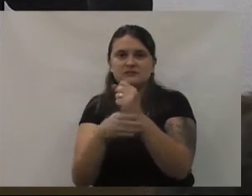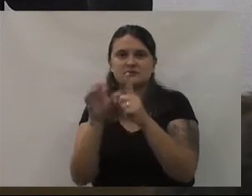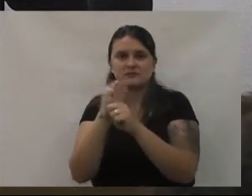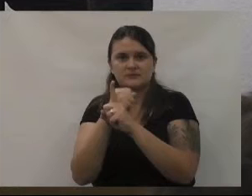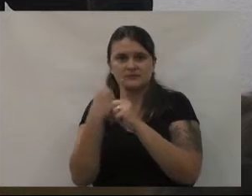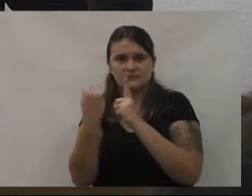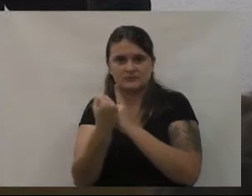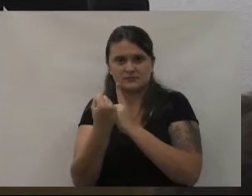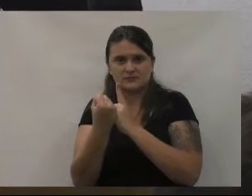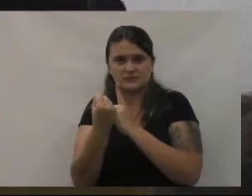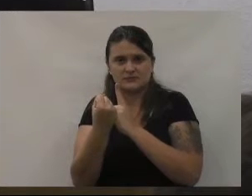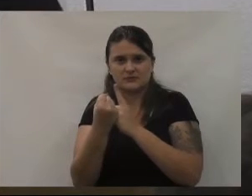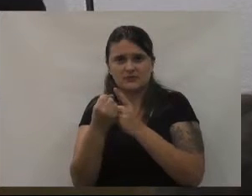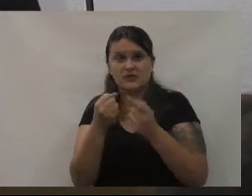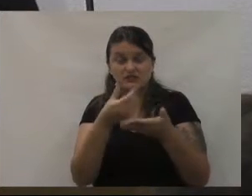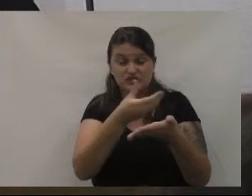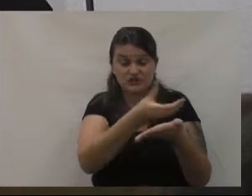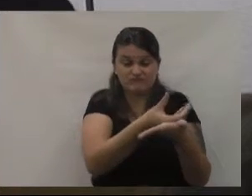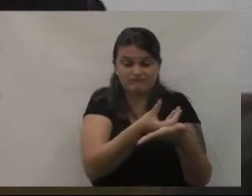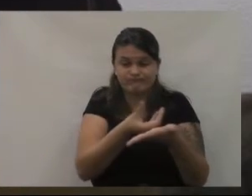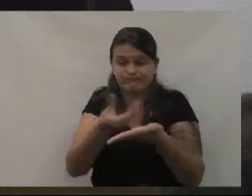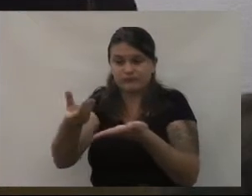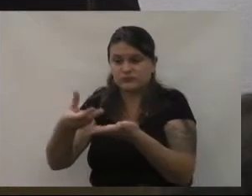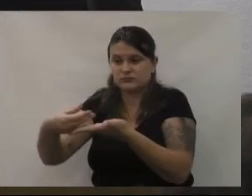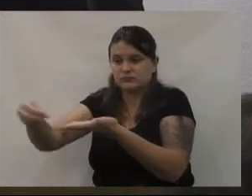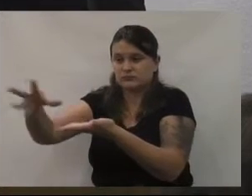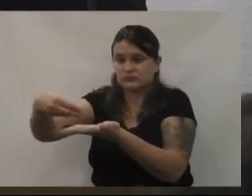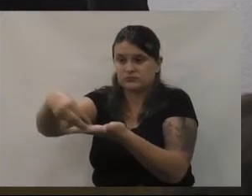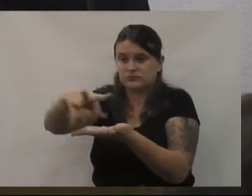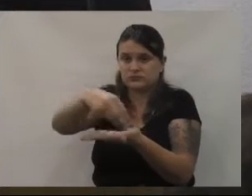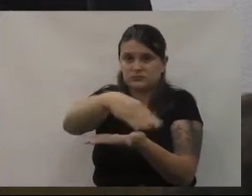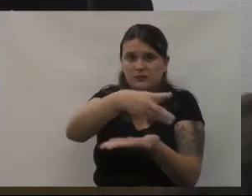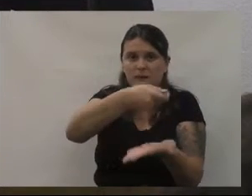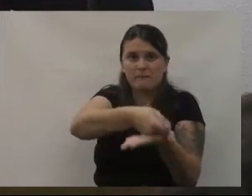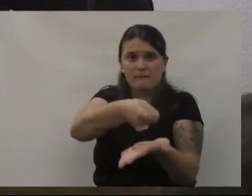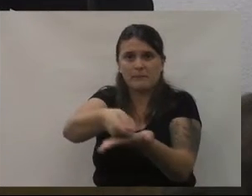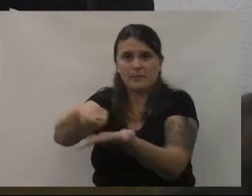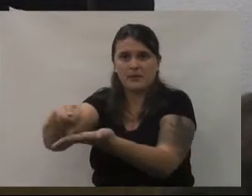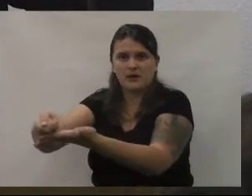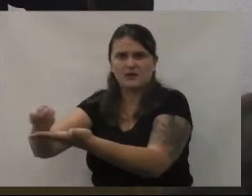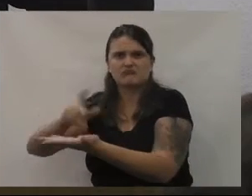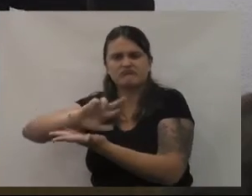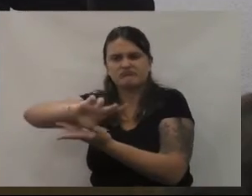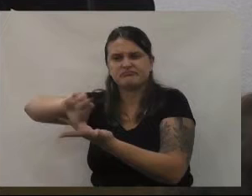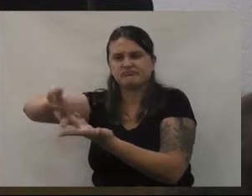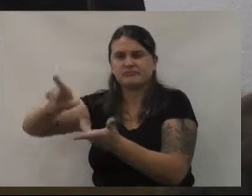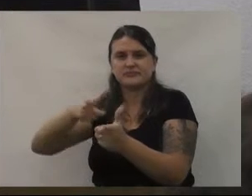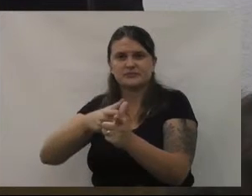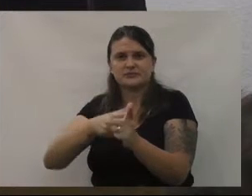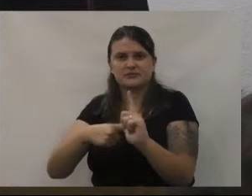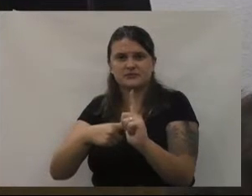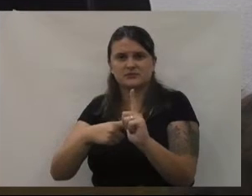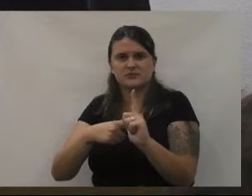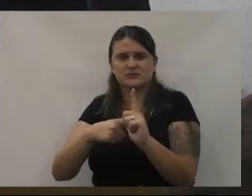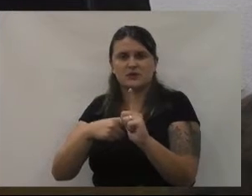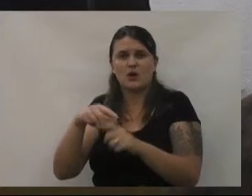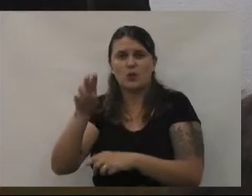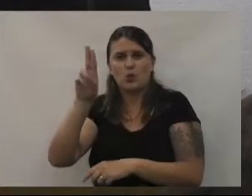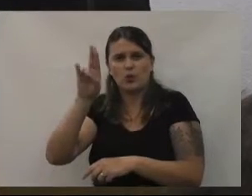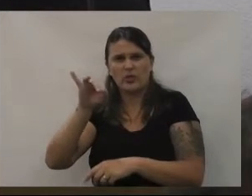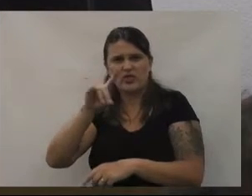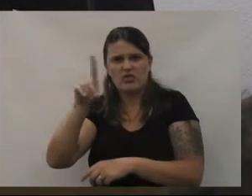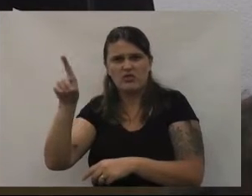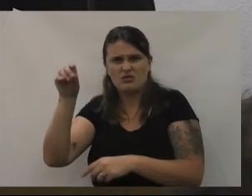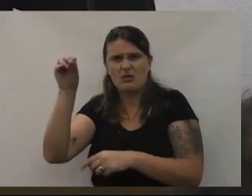Social. Foi distribuído para pagamento de diversas dívidas da União, menos para a